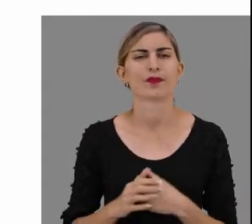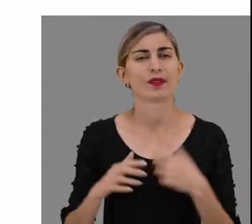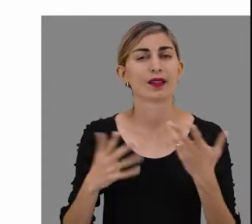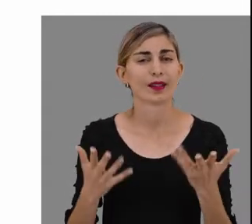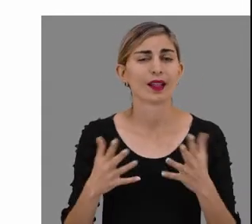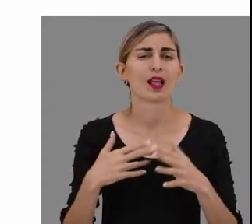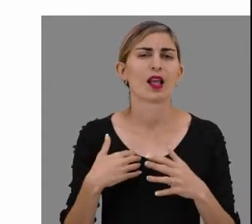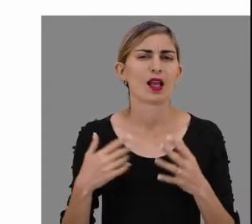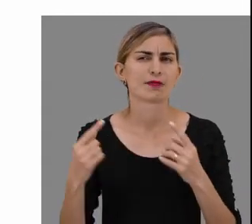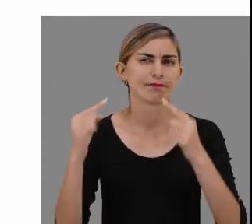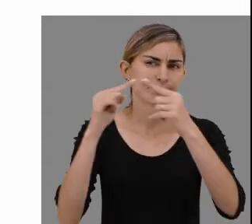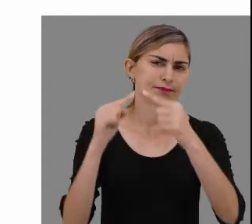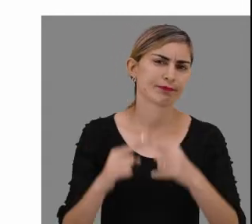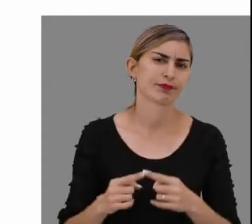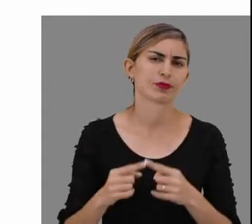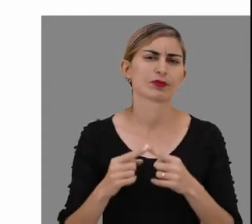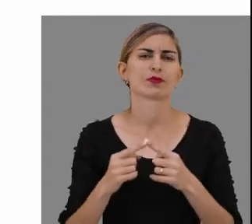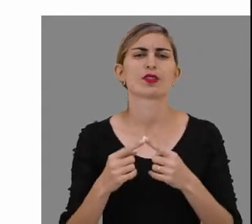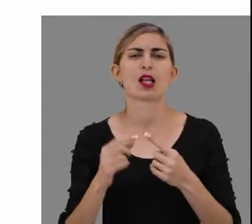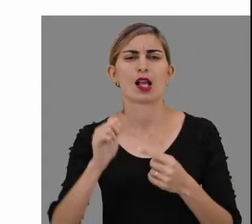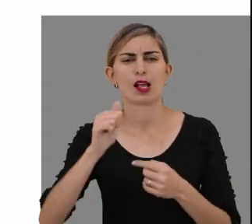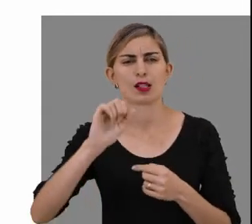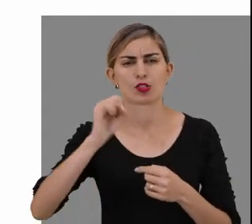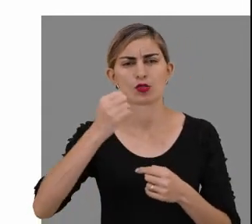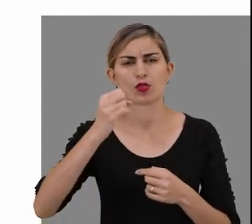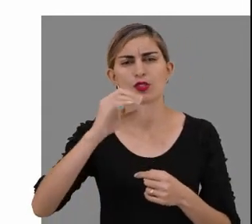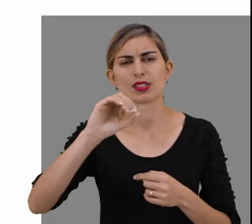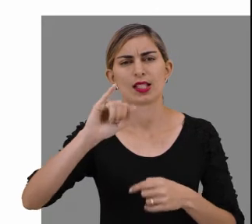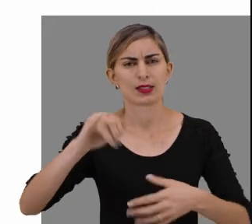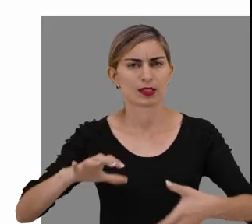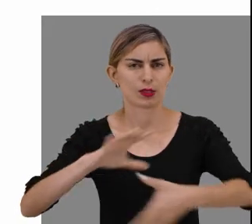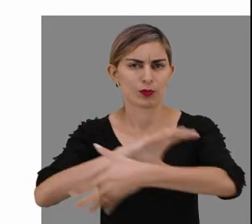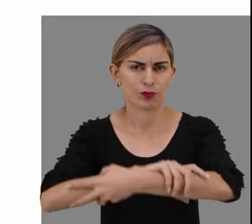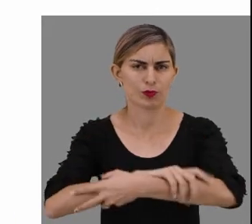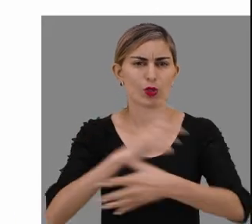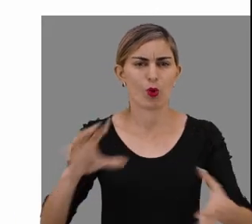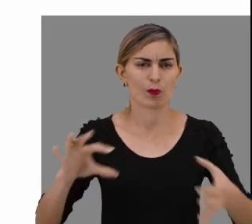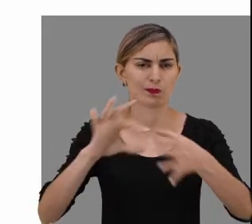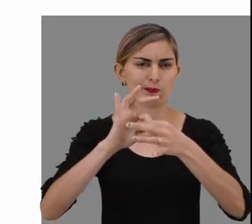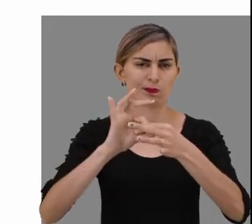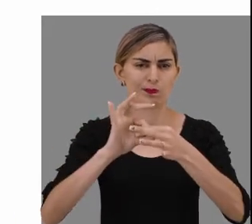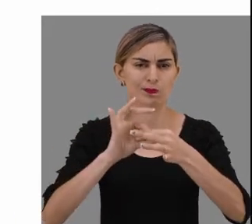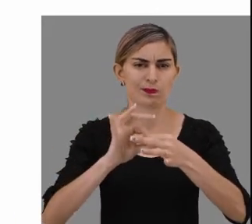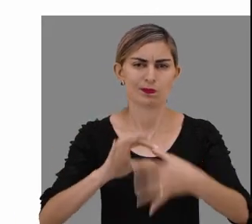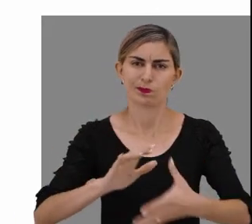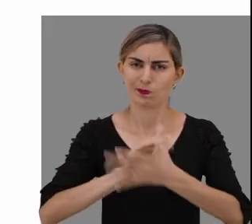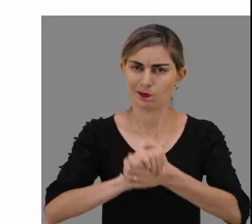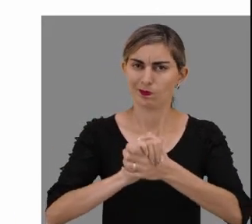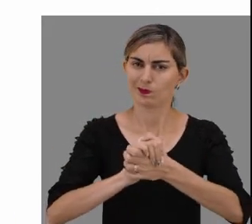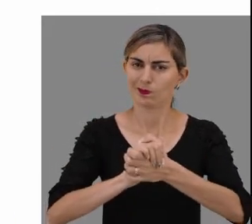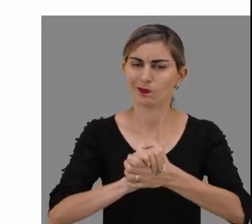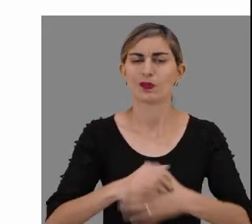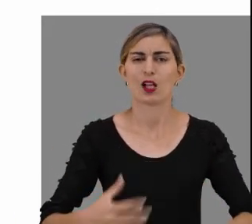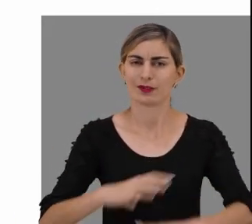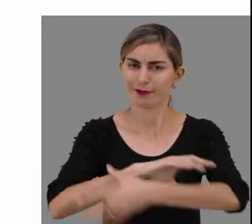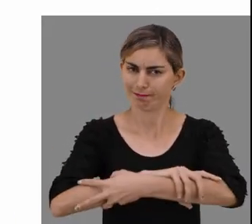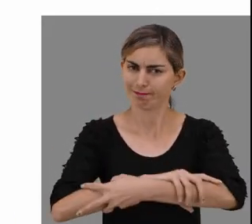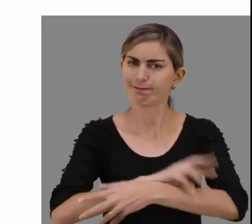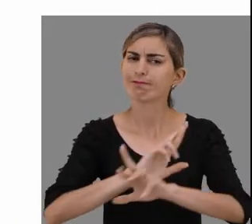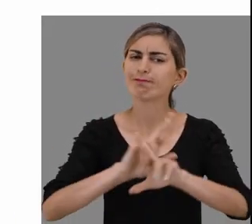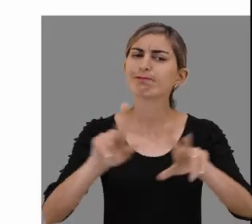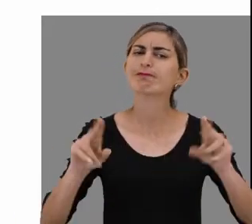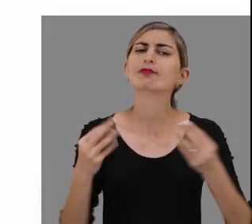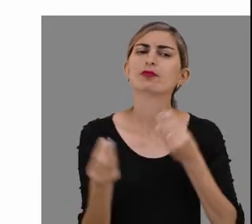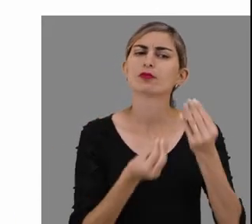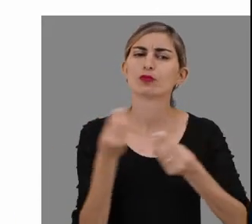um mecanismo no qual os objetos das classes elas possuem um vínculo entre si. É possível termos